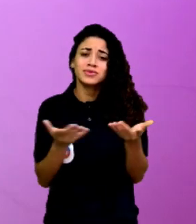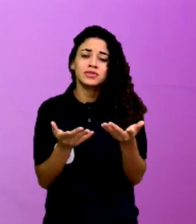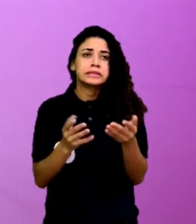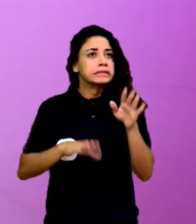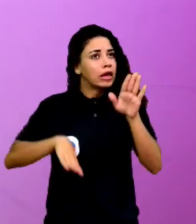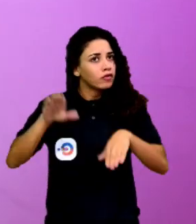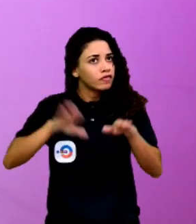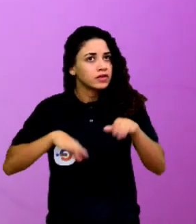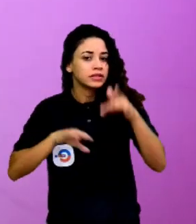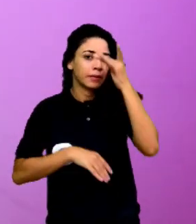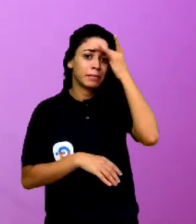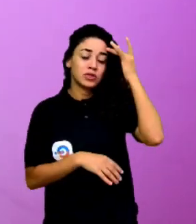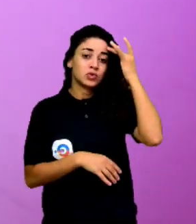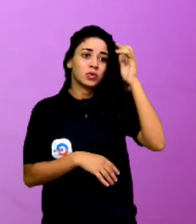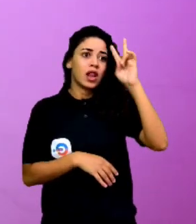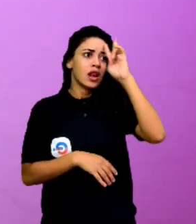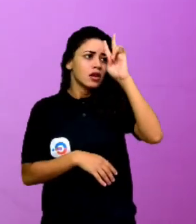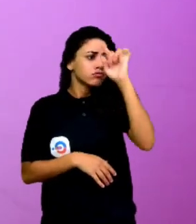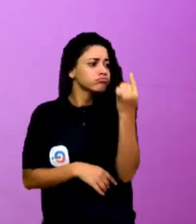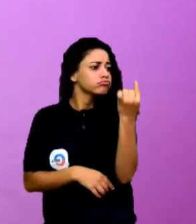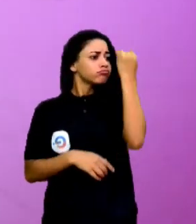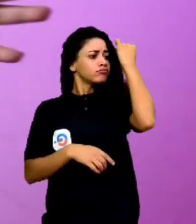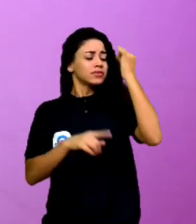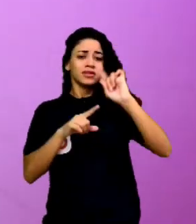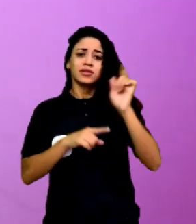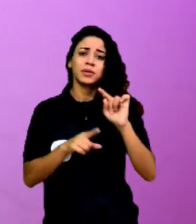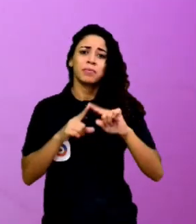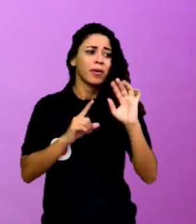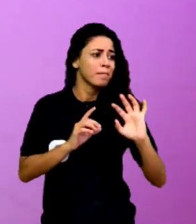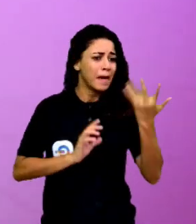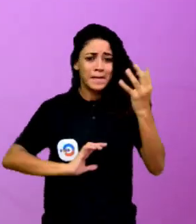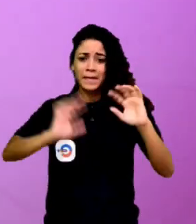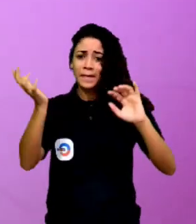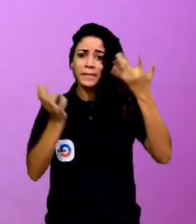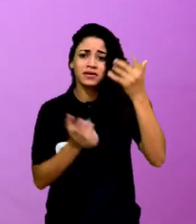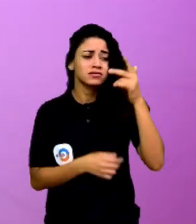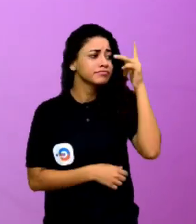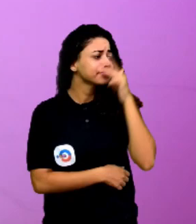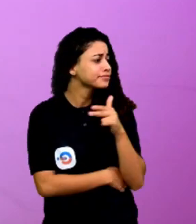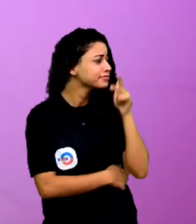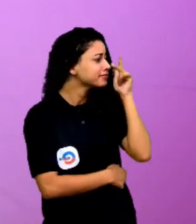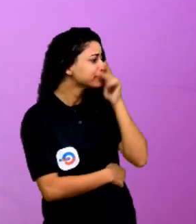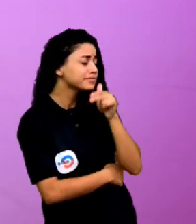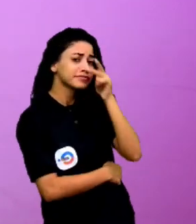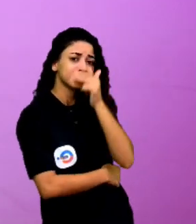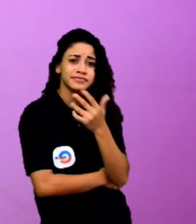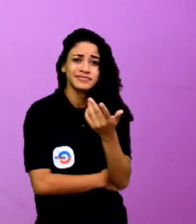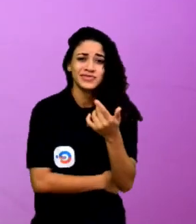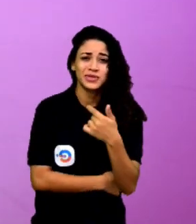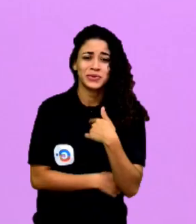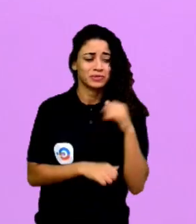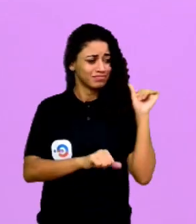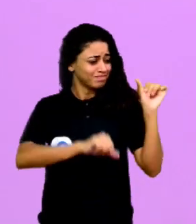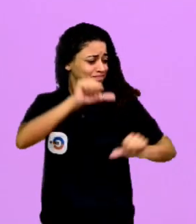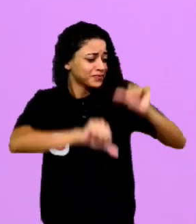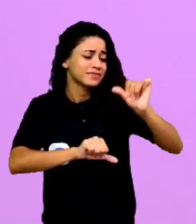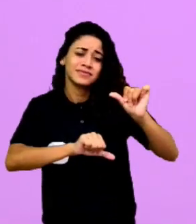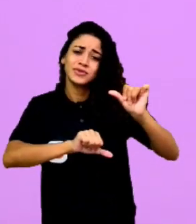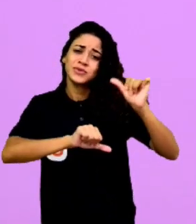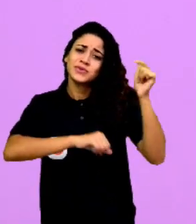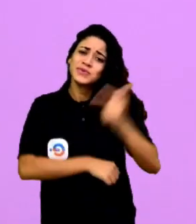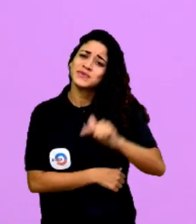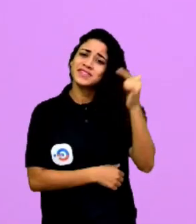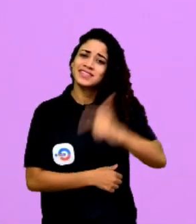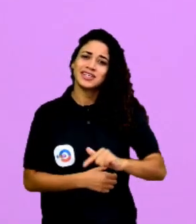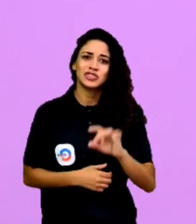muitas pessoas nem lembrem e os fatos continuam acontecendo igual. Então, não vejo muita mudança. E só